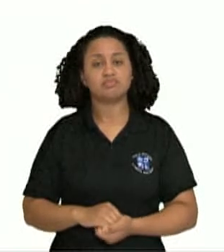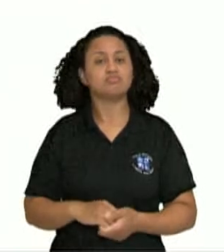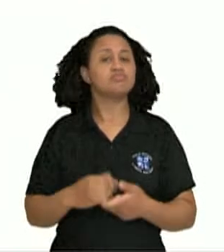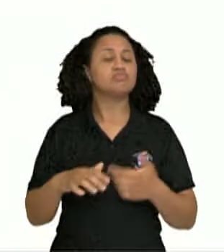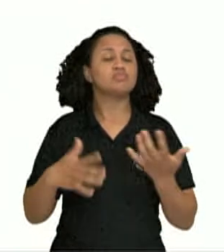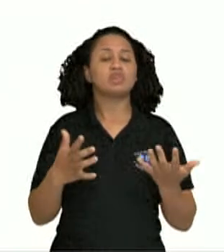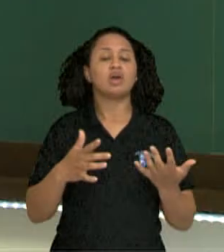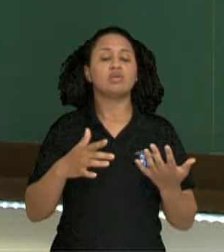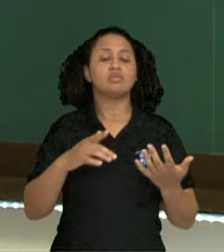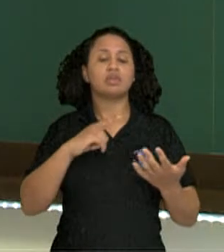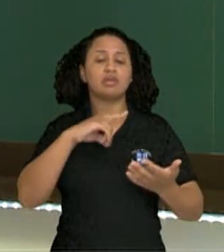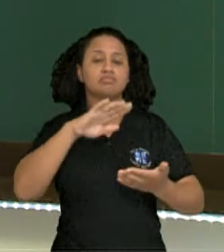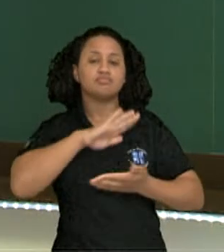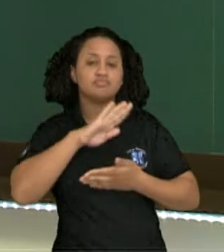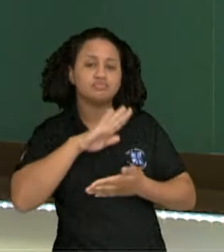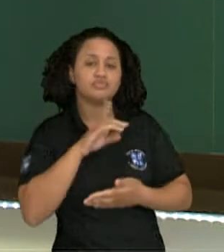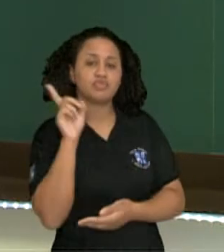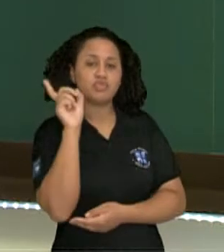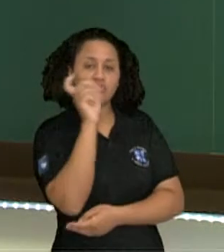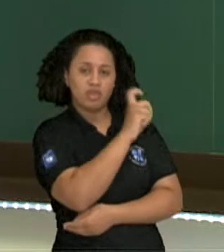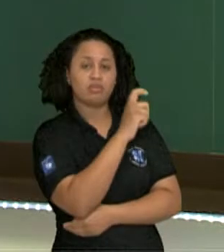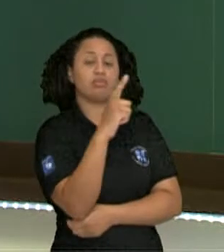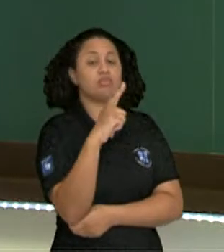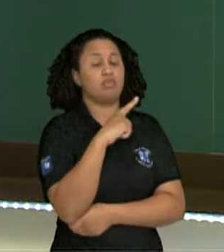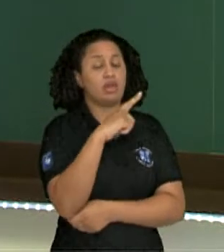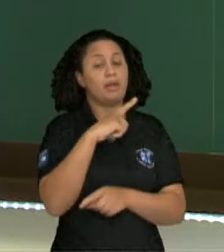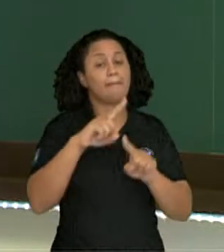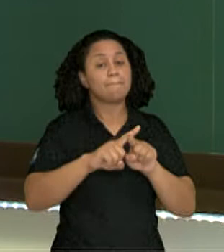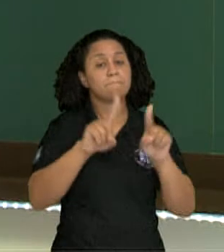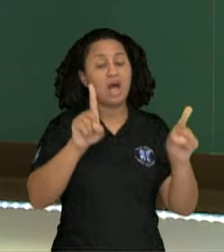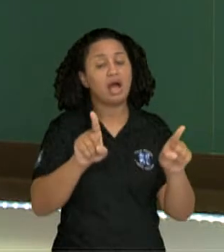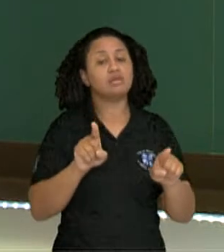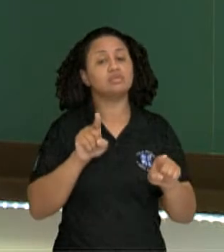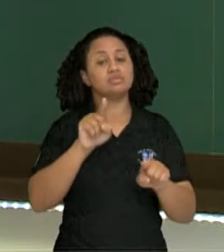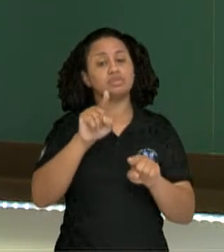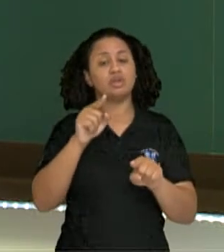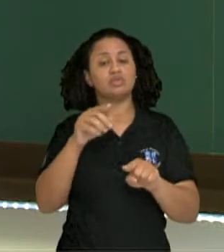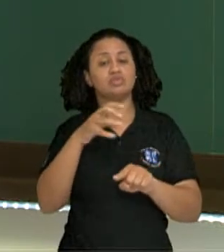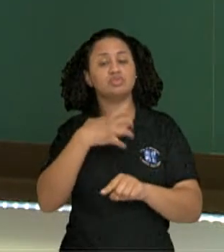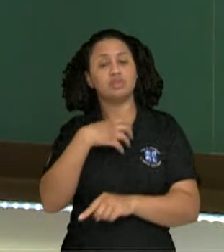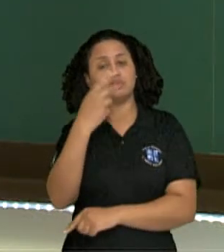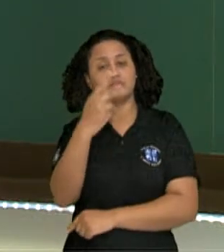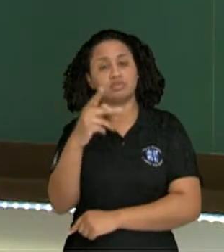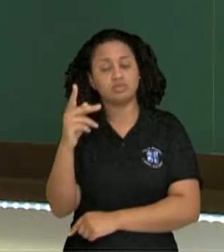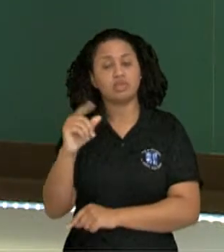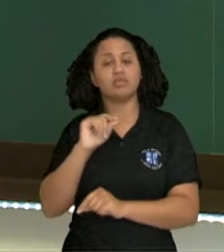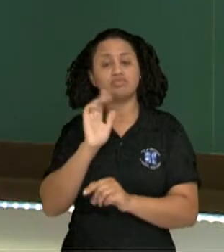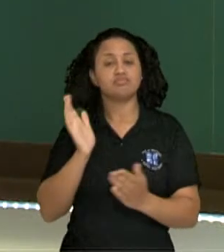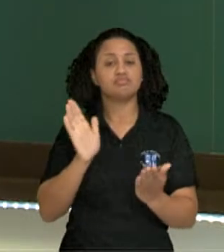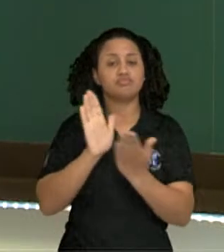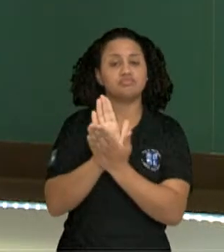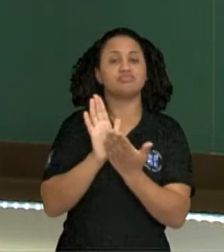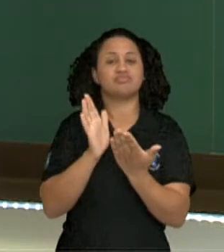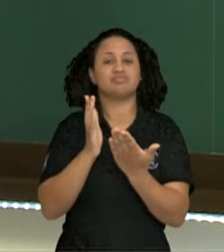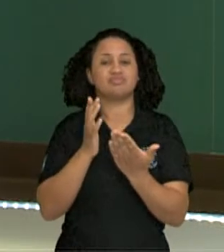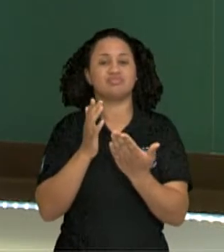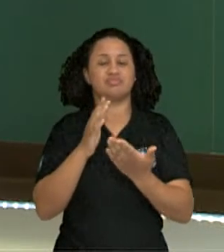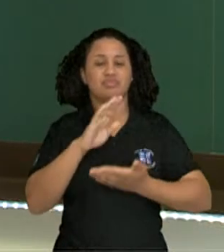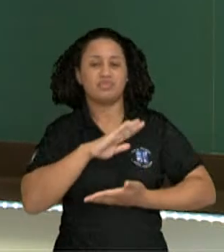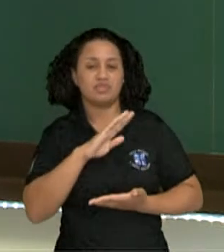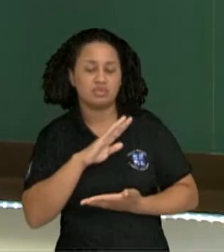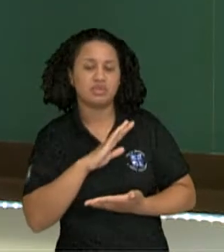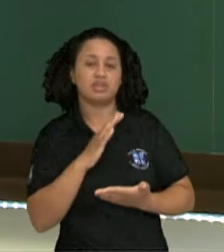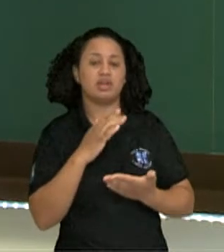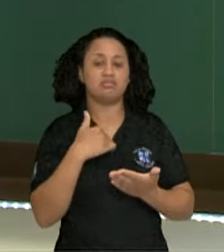as situações difíceis surgem, mas você, com a sua maneira de enfrentar essa situação,